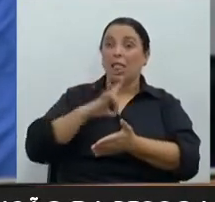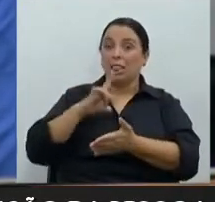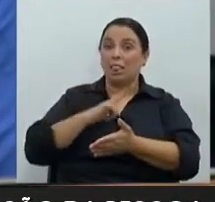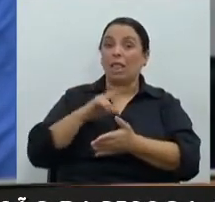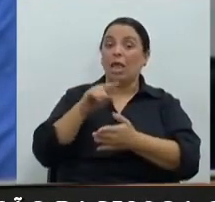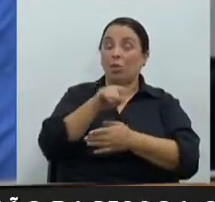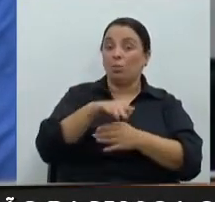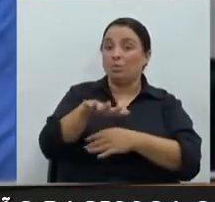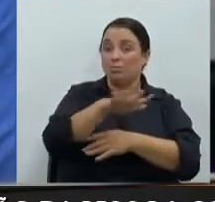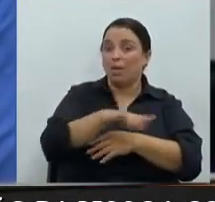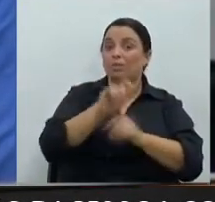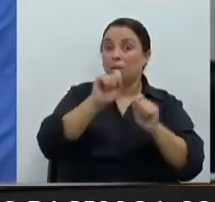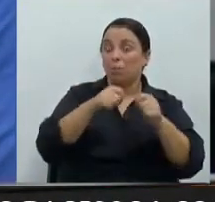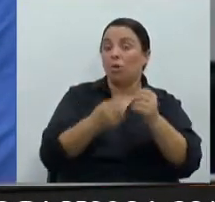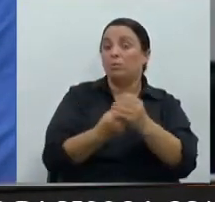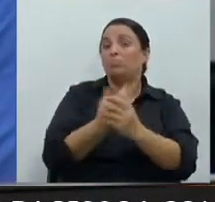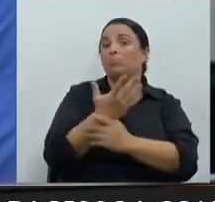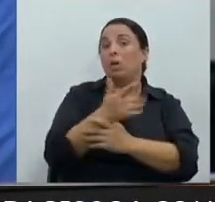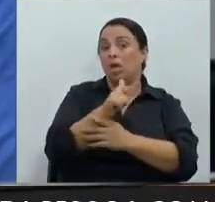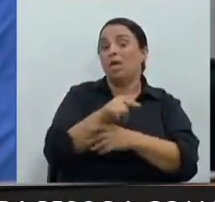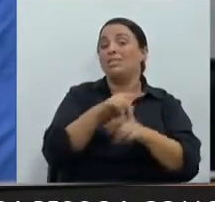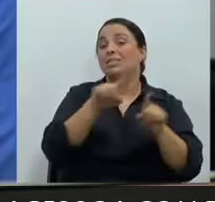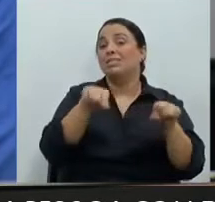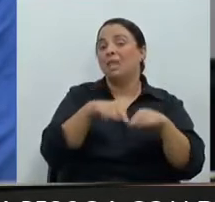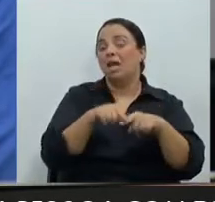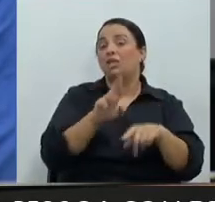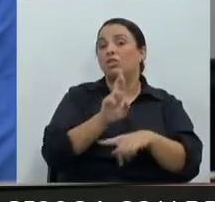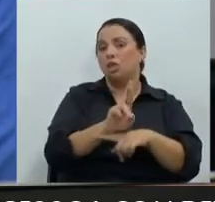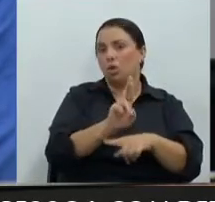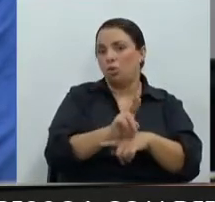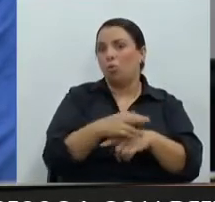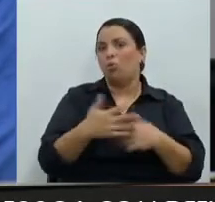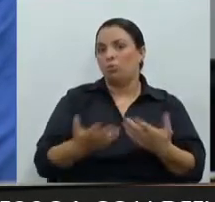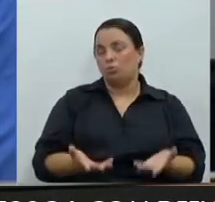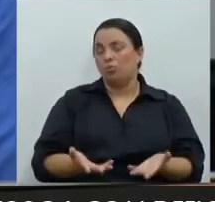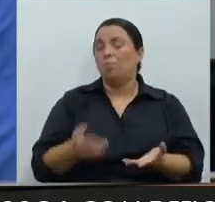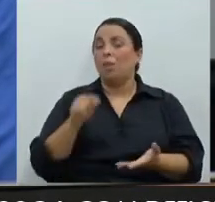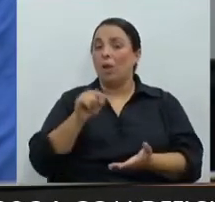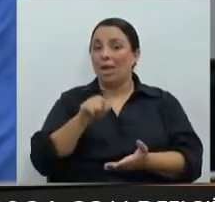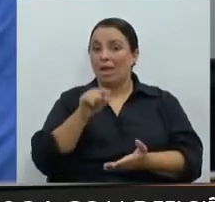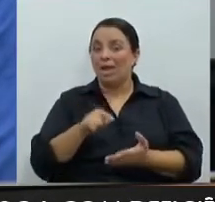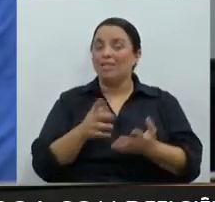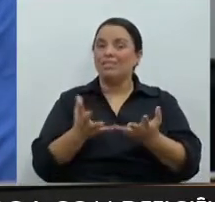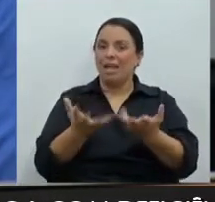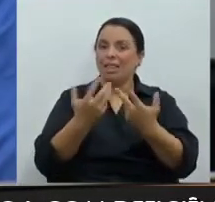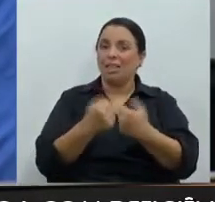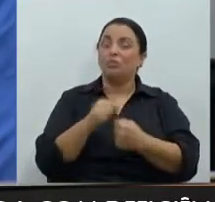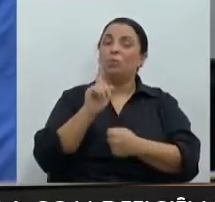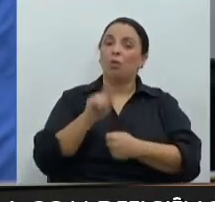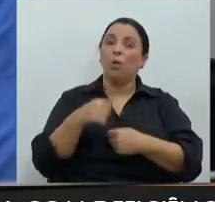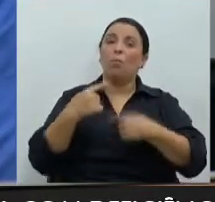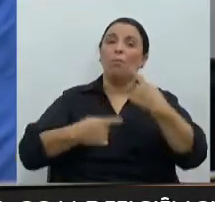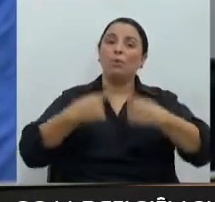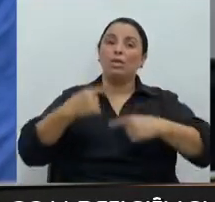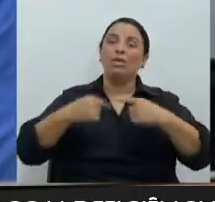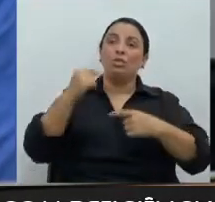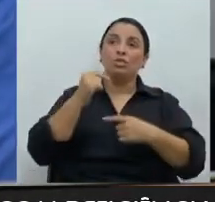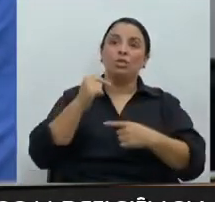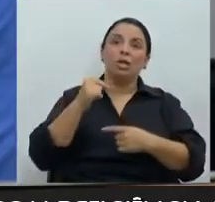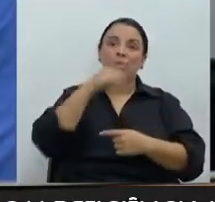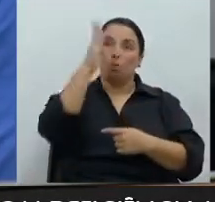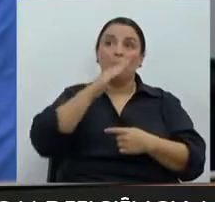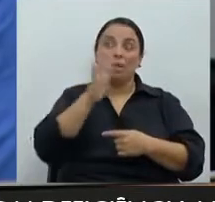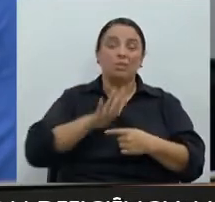na escola, tá? Na unidade. Esse atendimento ele é também uma política nacional, uma política do